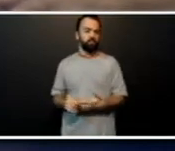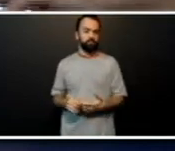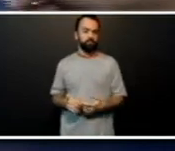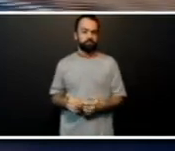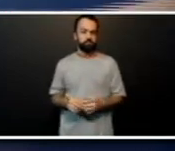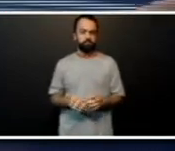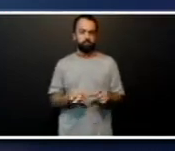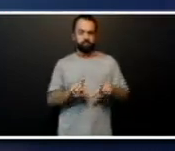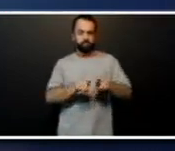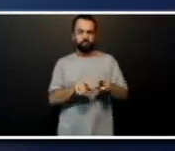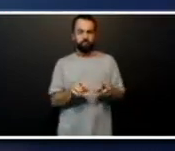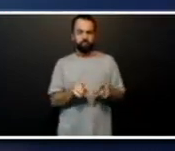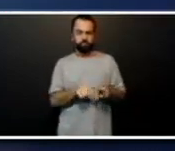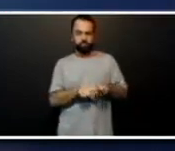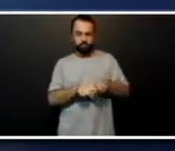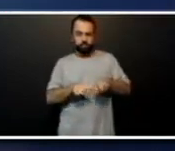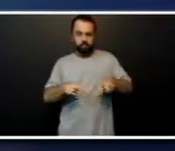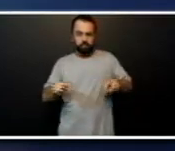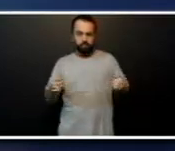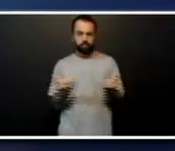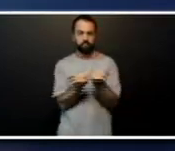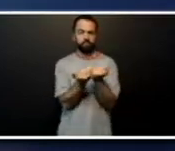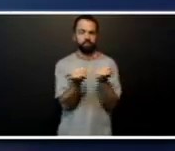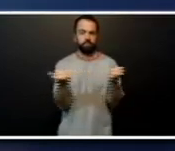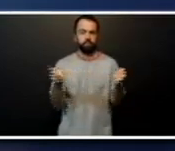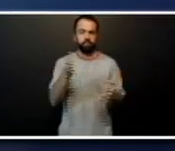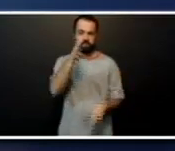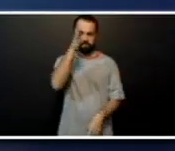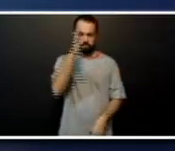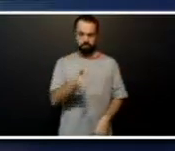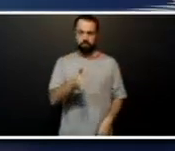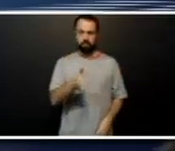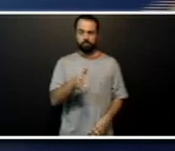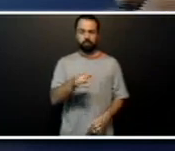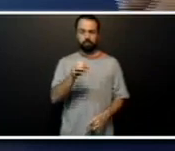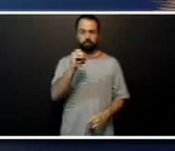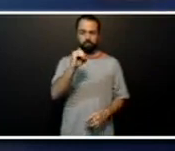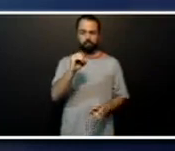Aqui na reta, ele é o ponto de referência.